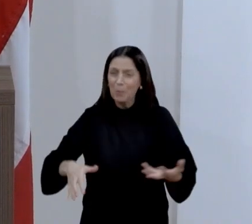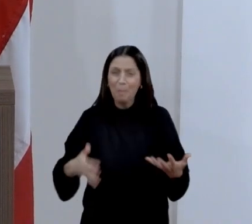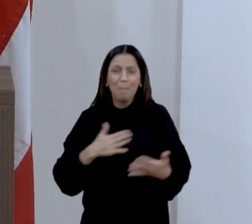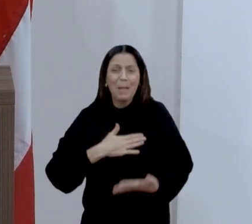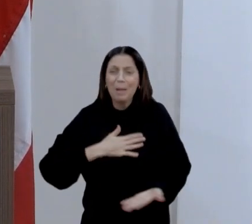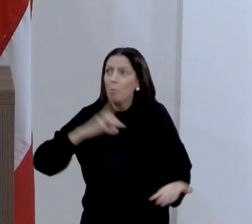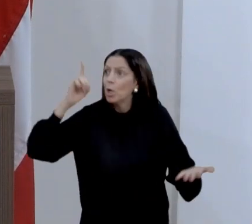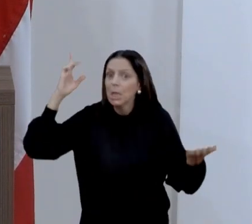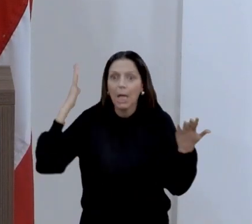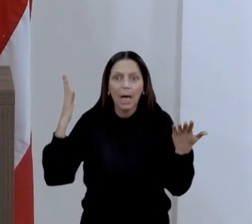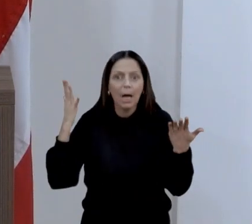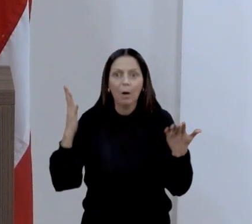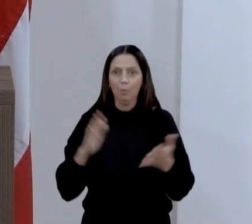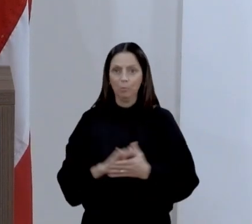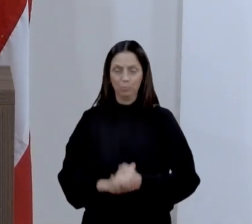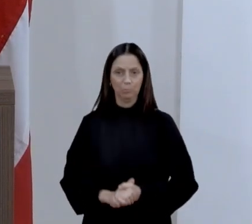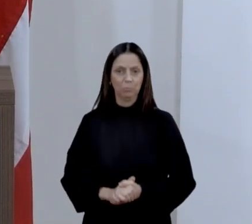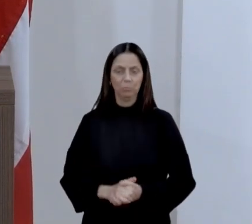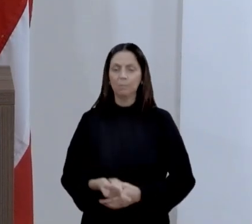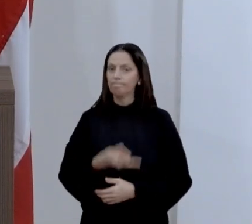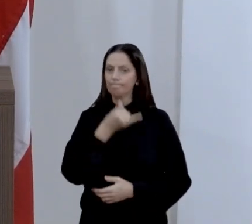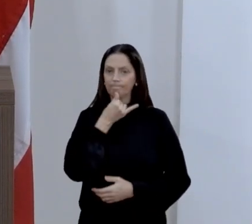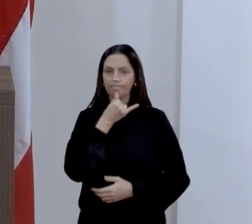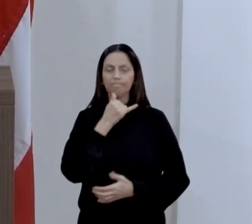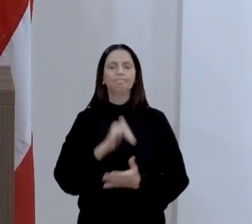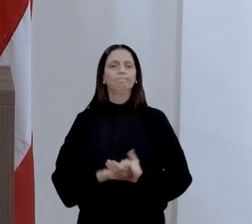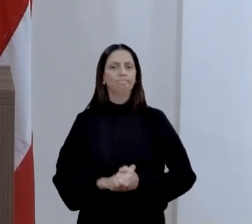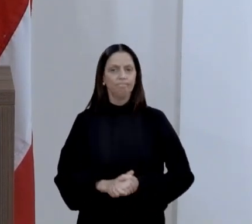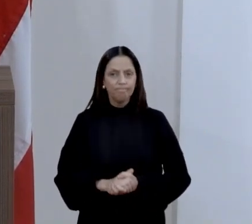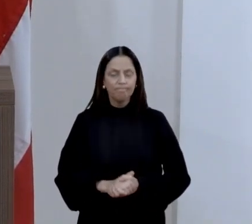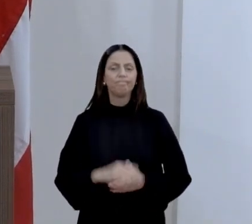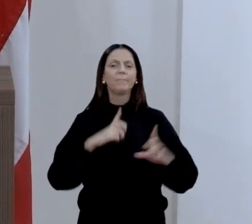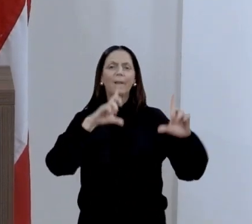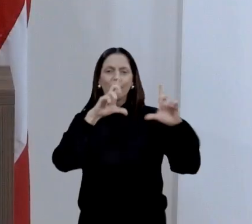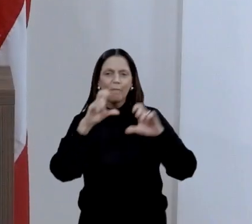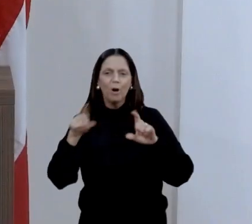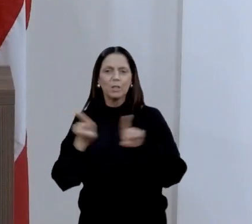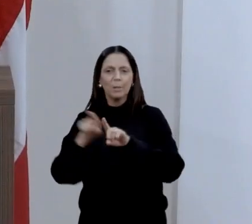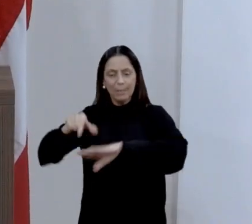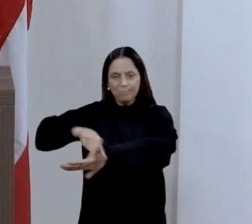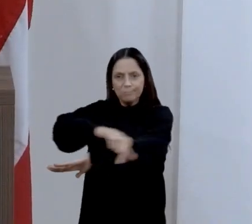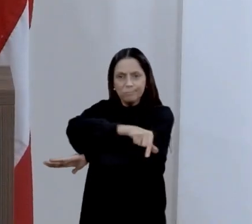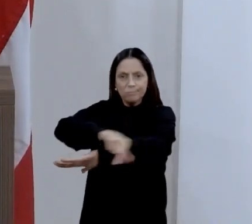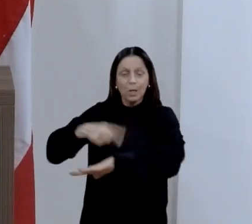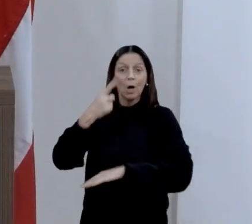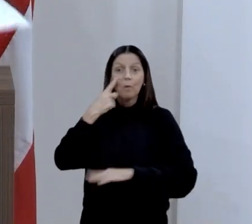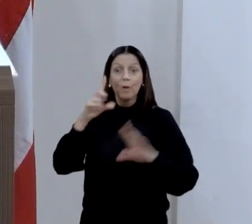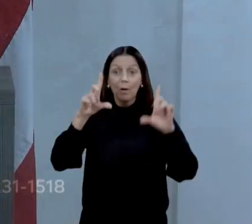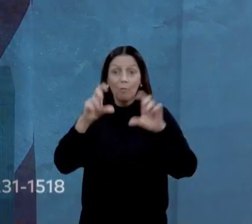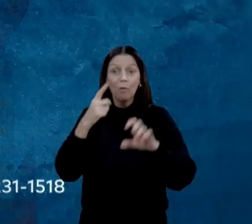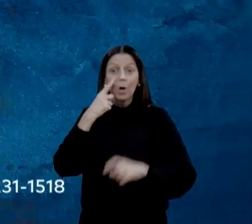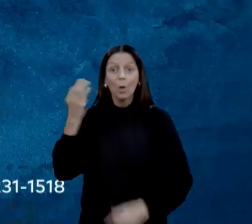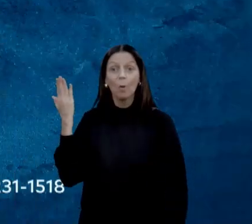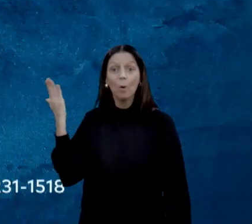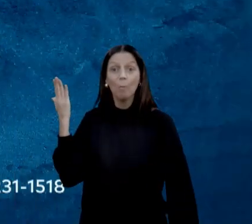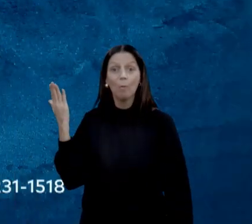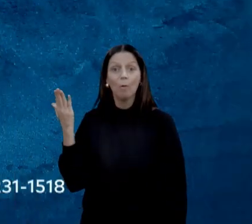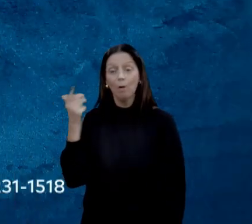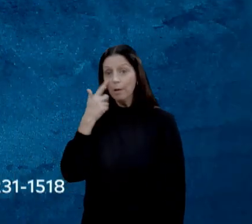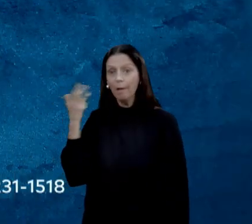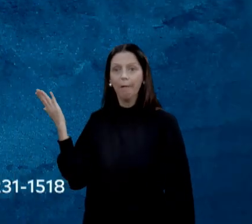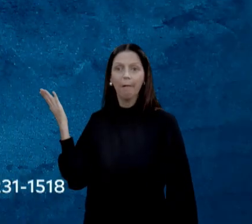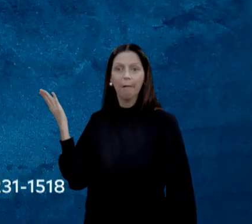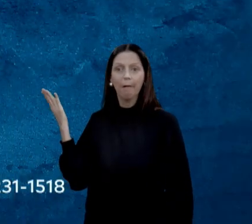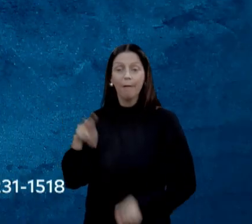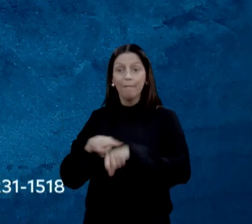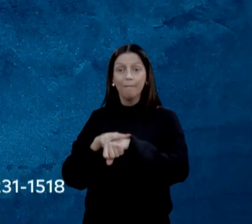amor de Deus, é lamentável. Olha, tem as fotos do meio-fio ali agora. Olha só, eu quero mostrar a situação de como é que está os meios-fio. Né? O meio-fio